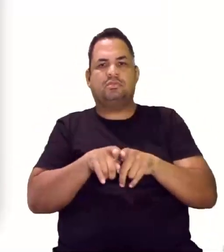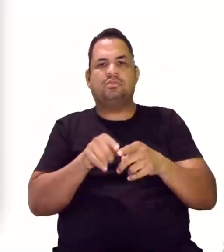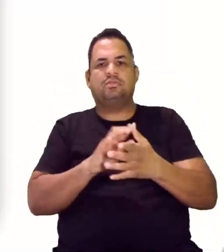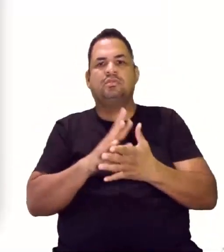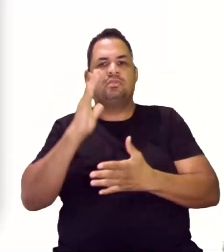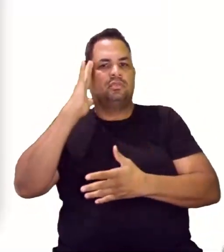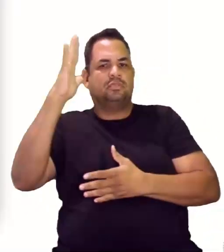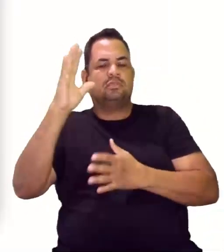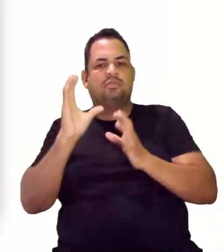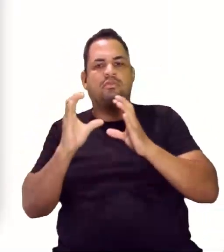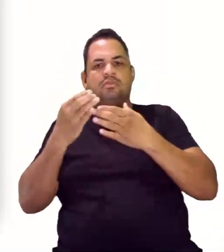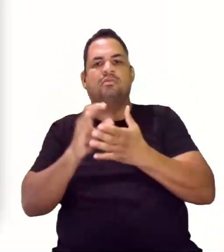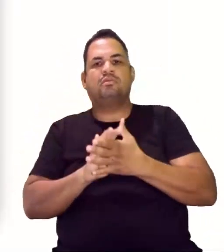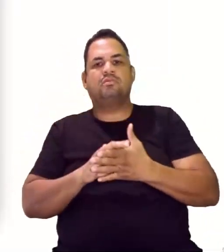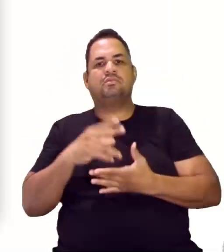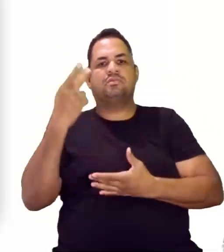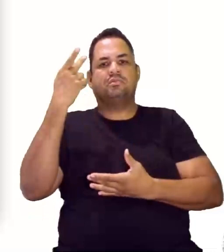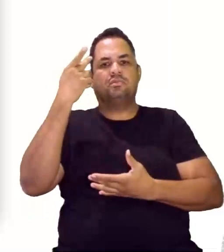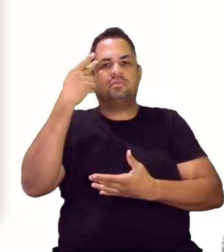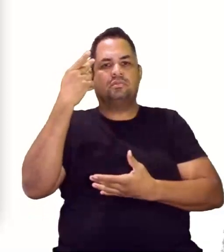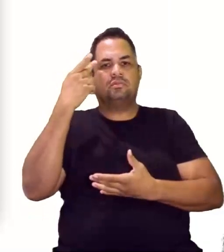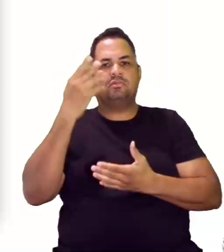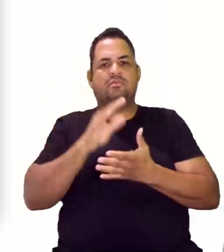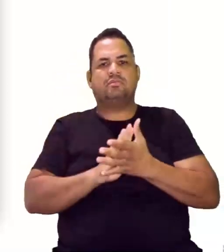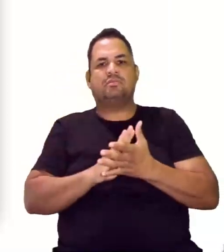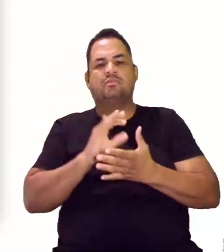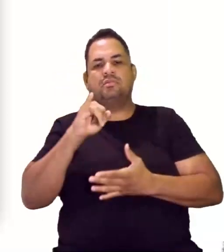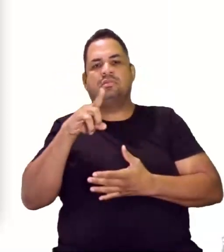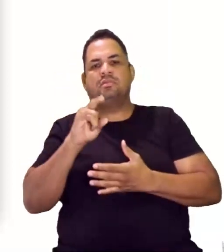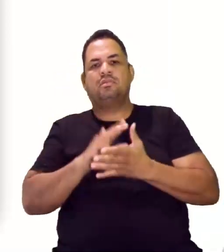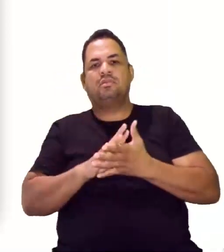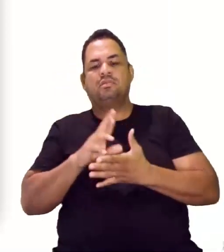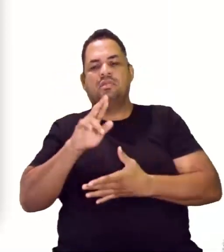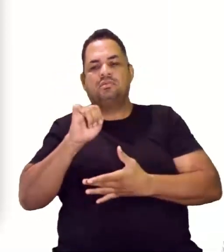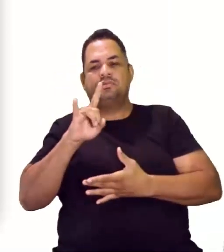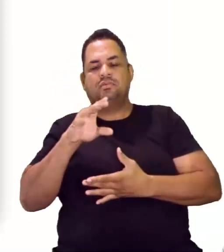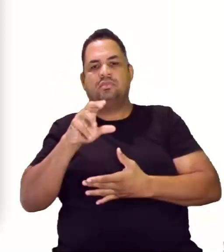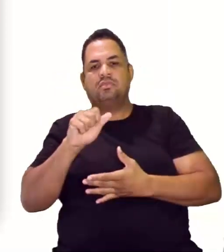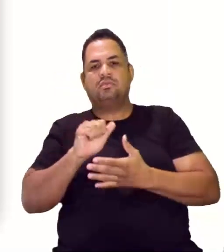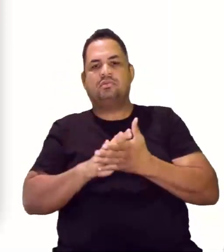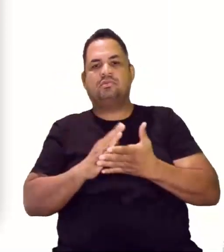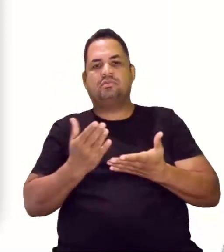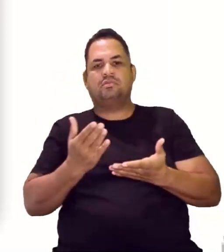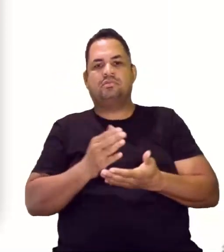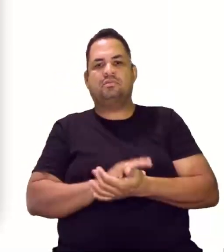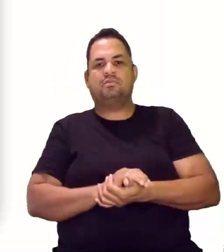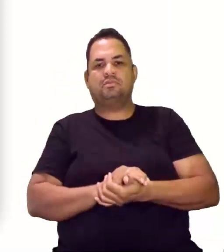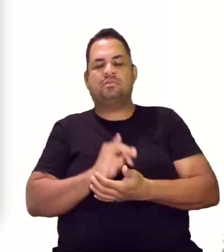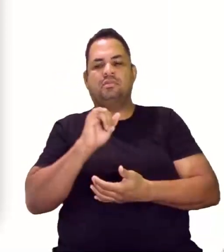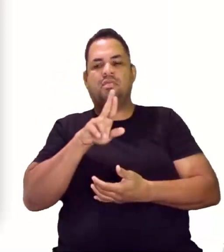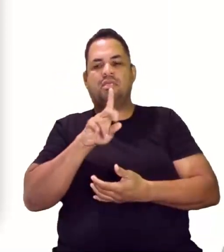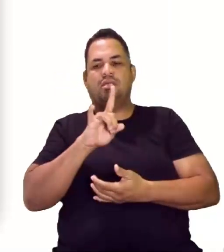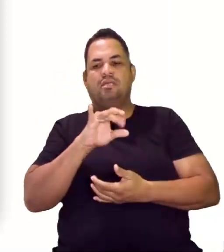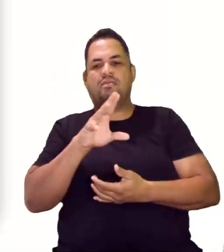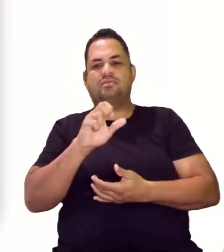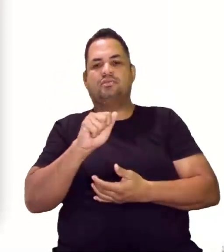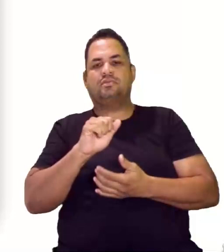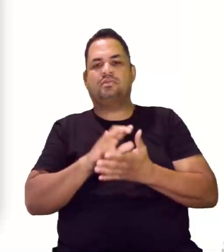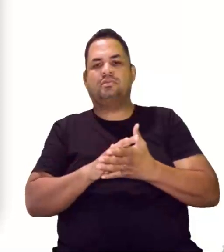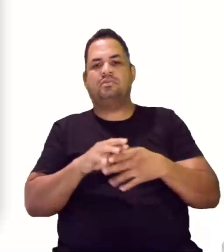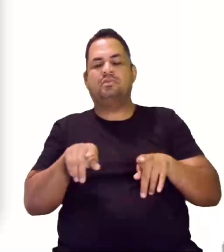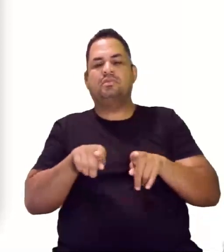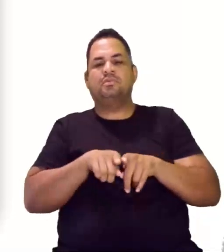ele elencou aí quem é os naturais, quem são os inteiros, quem são os racionais, quem são os irracionais e